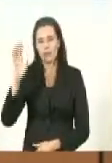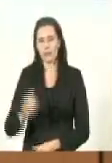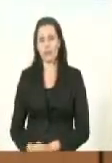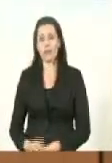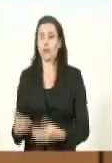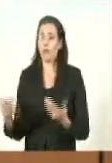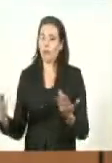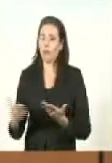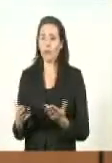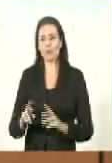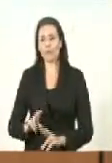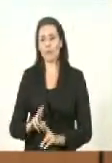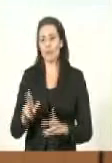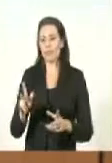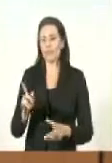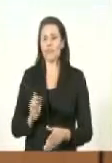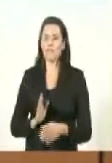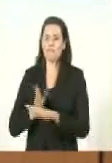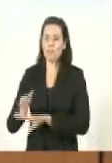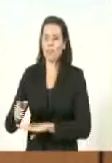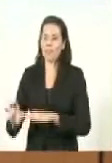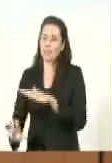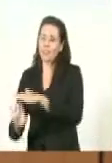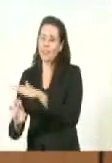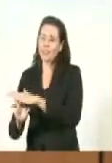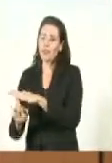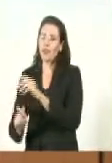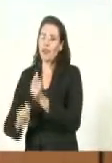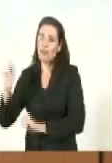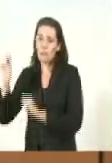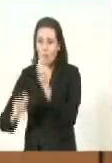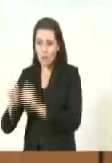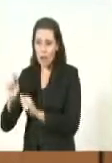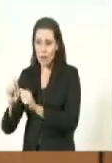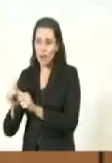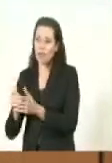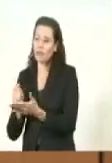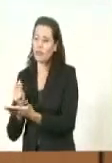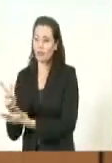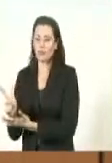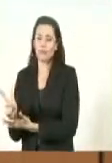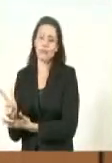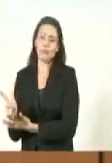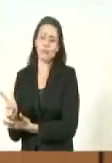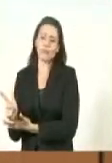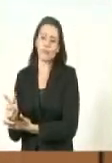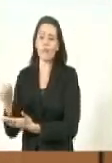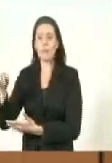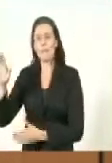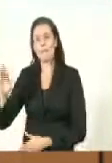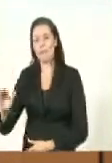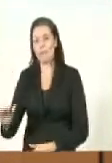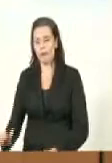ração direto da fábrica. Isso significa dizer o quê? Que tiveram, acima de tudo, um princípio de